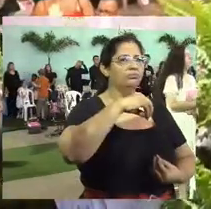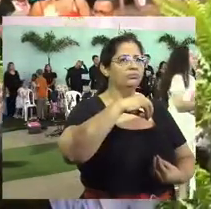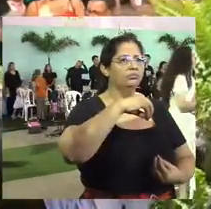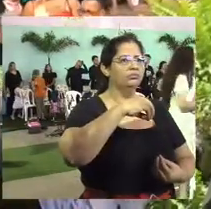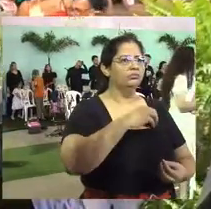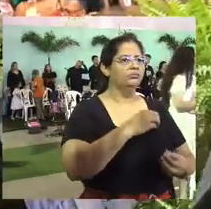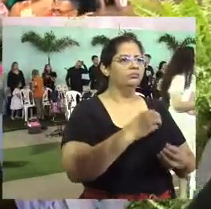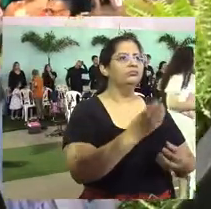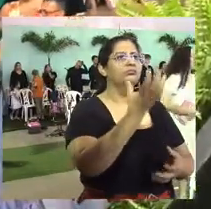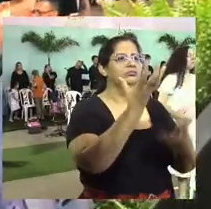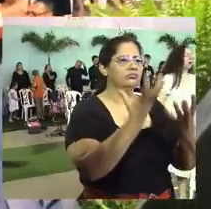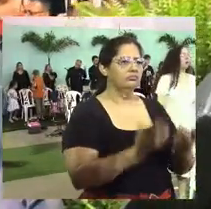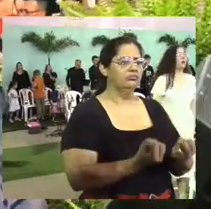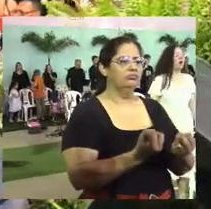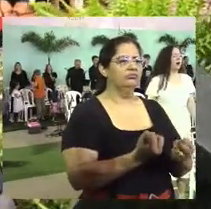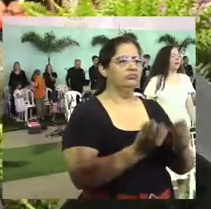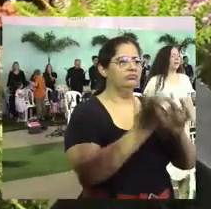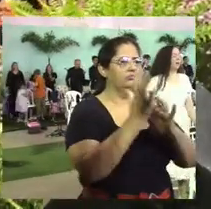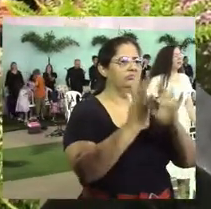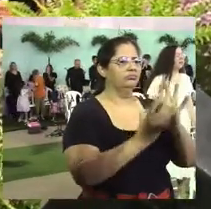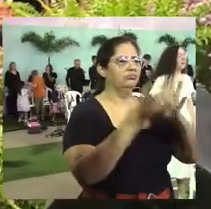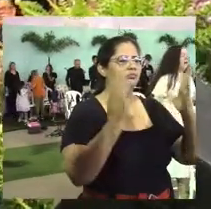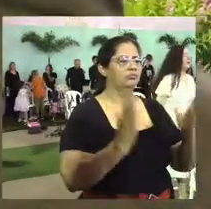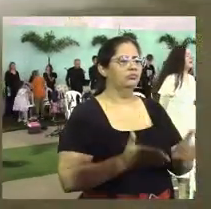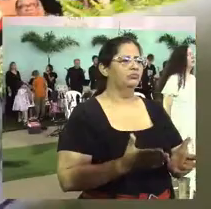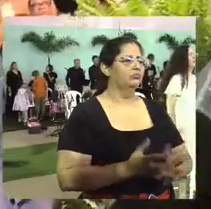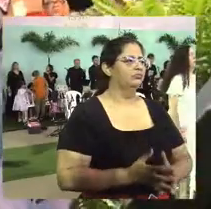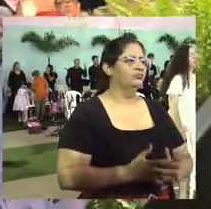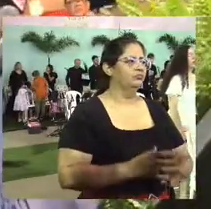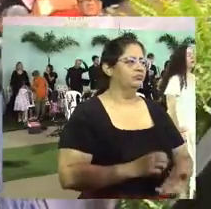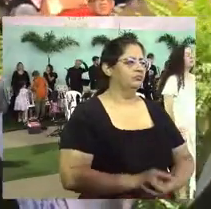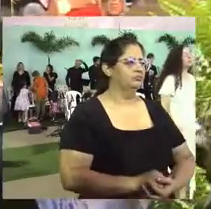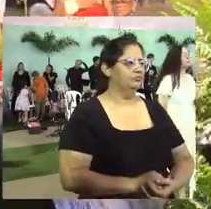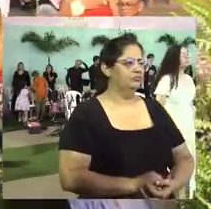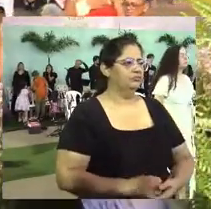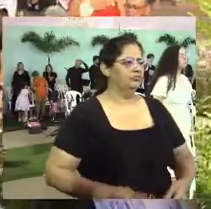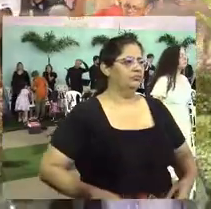glória ao Senhor pelas 13 Almas Amém